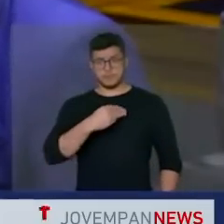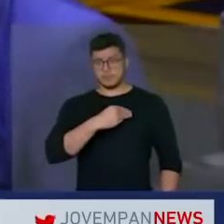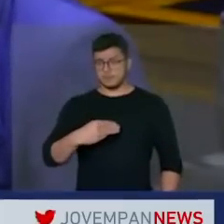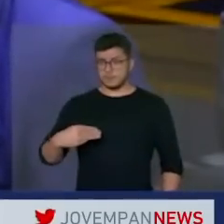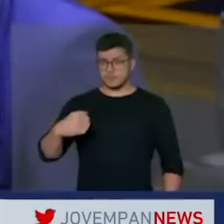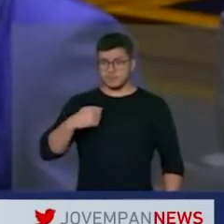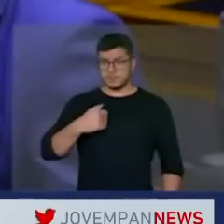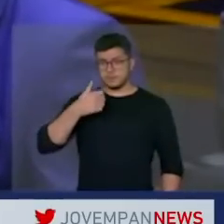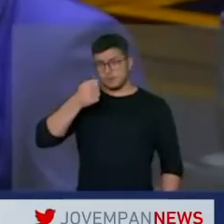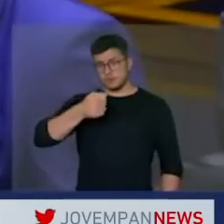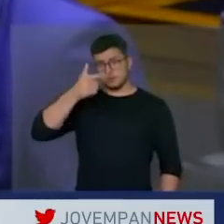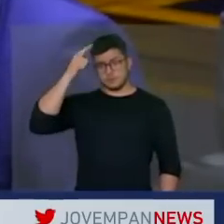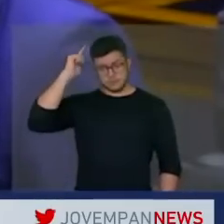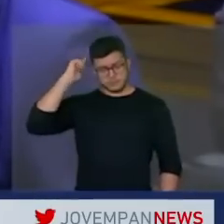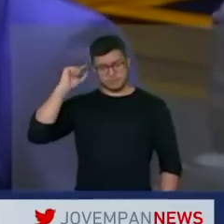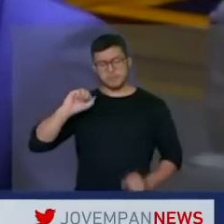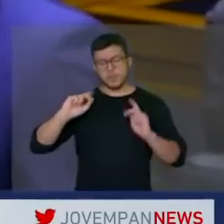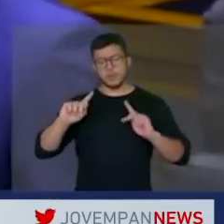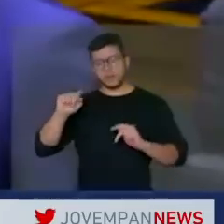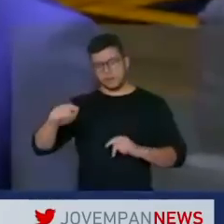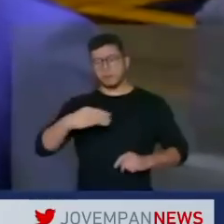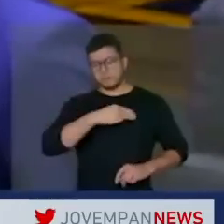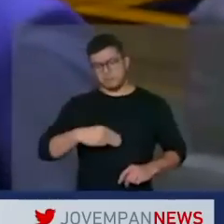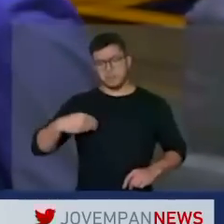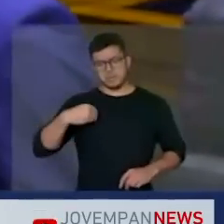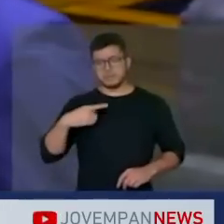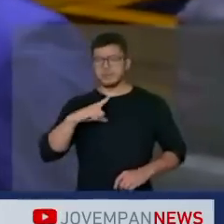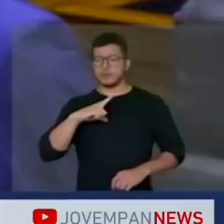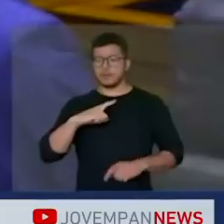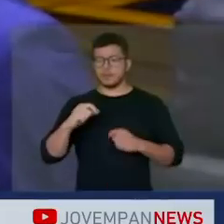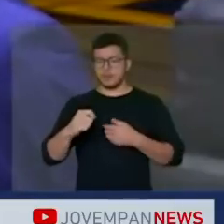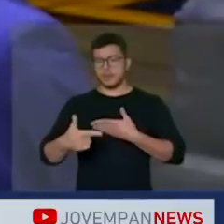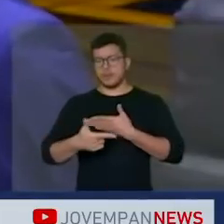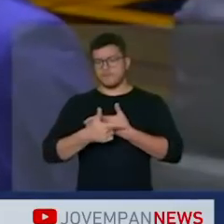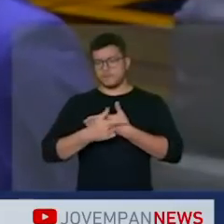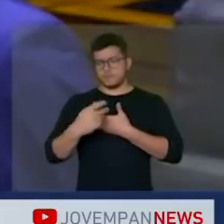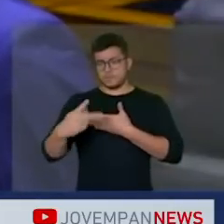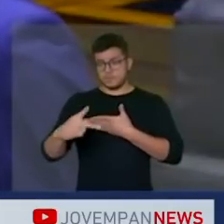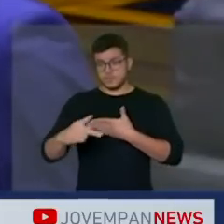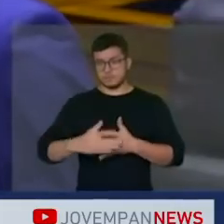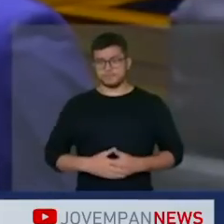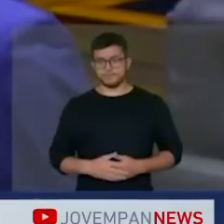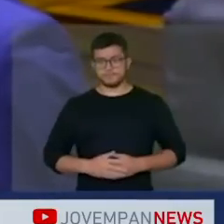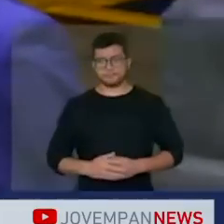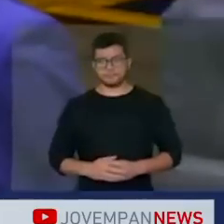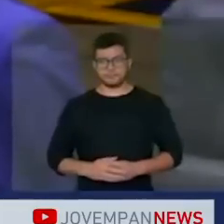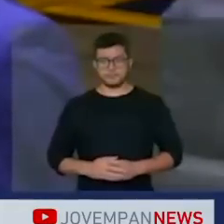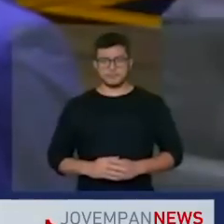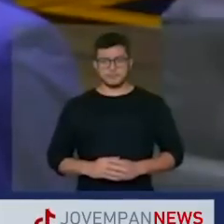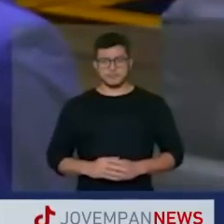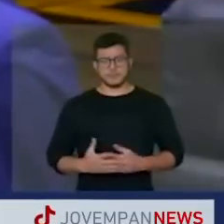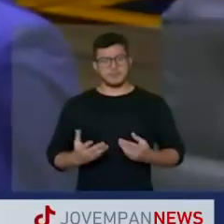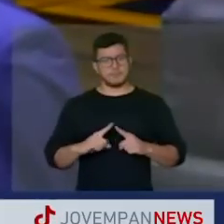O deputado José Medeiros, do PL de Mato Grosso, disse que estava pasmo com a atitude do ministro Alexandre de Moraes. Não é